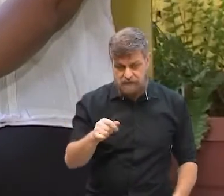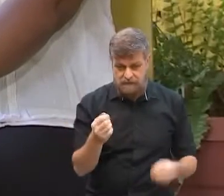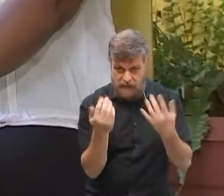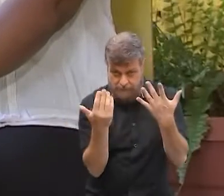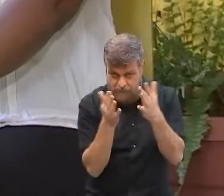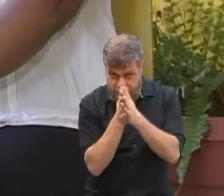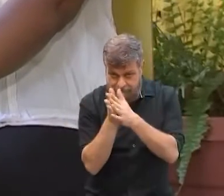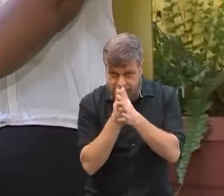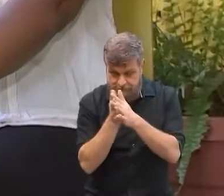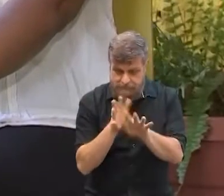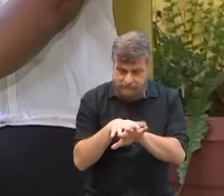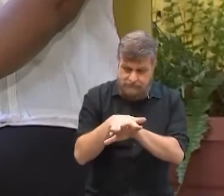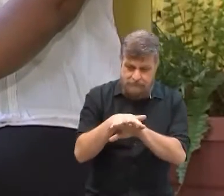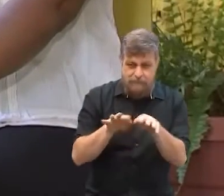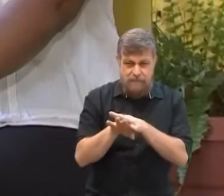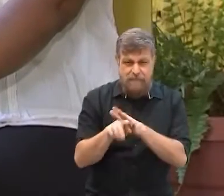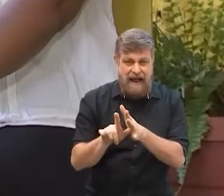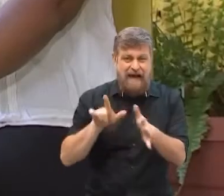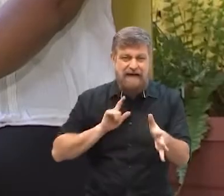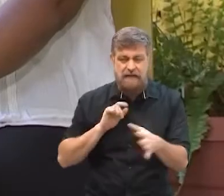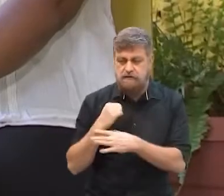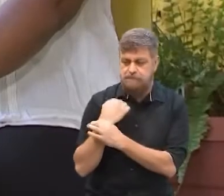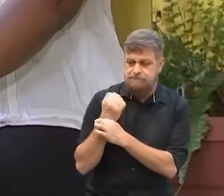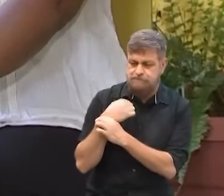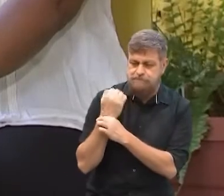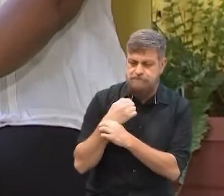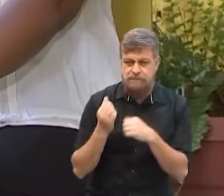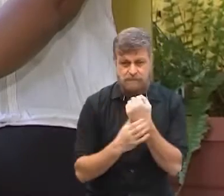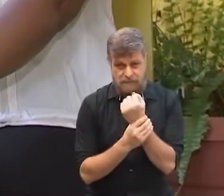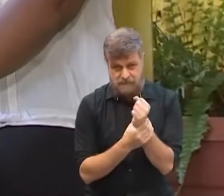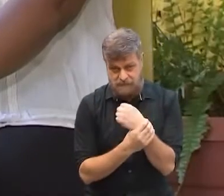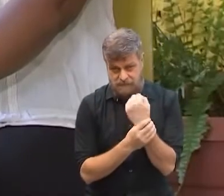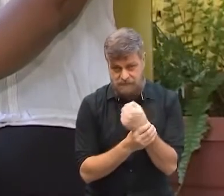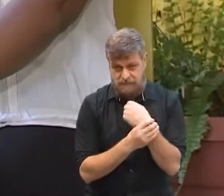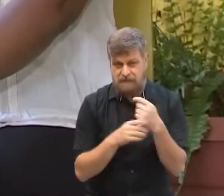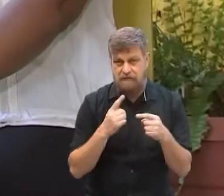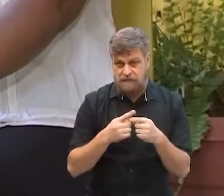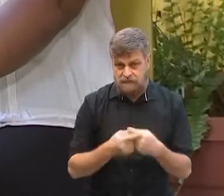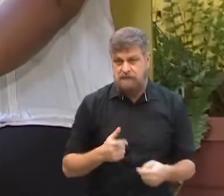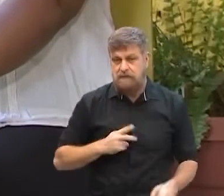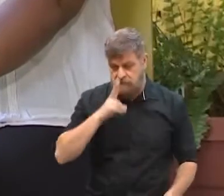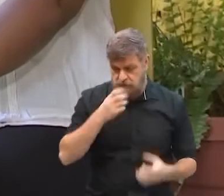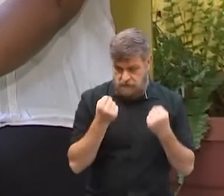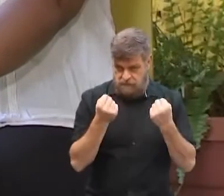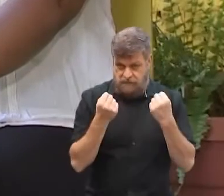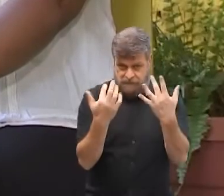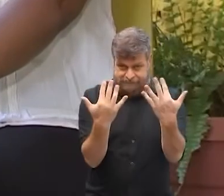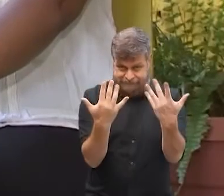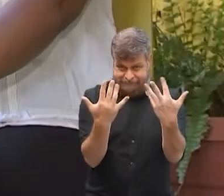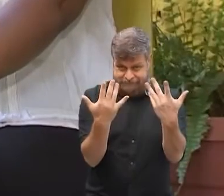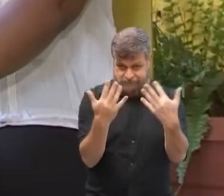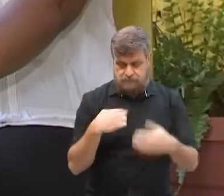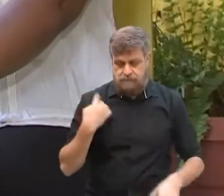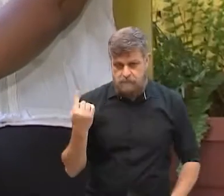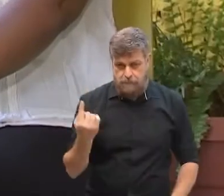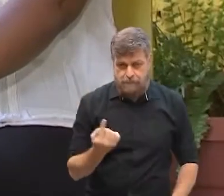na mão, de repente algum exercício, fisioterapia, porque Cara, imagina assim, meu Deus, às vezes a